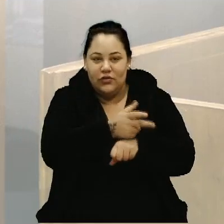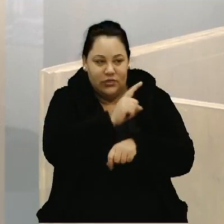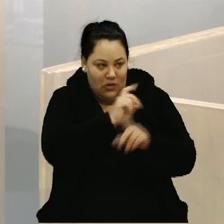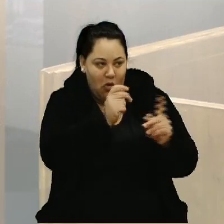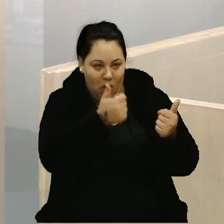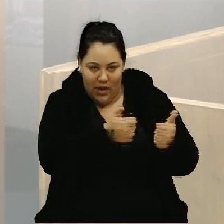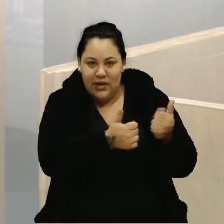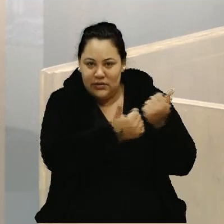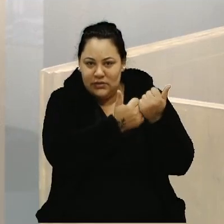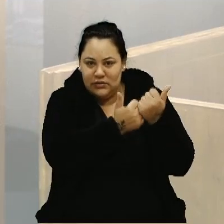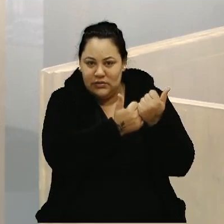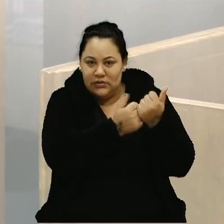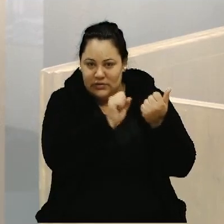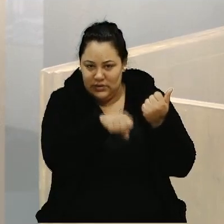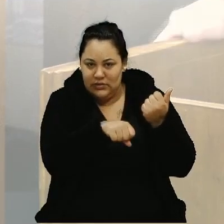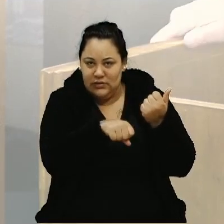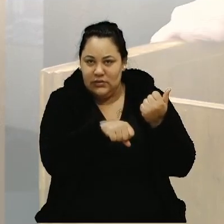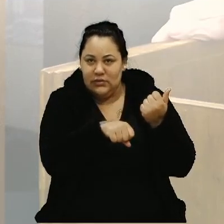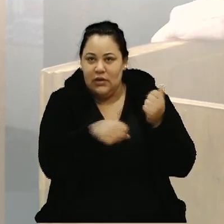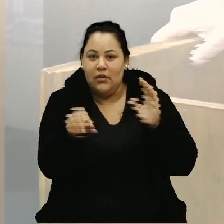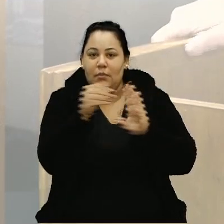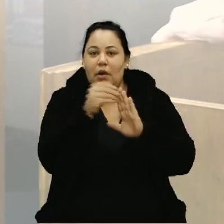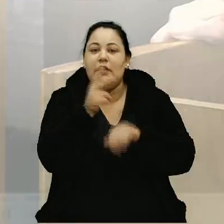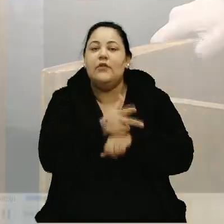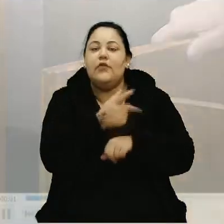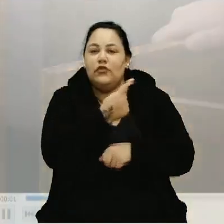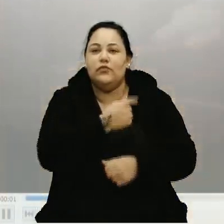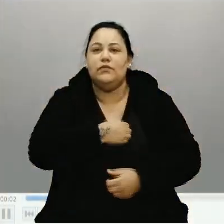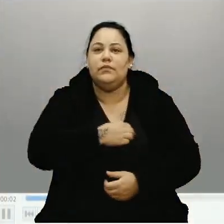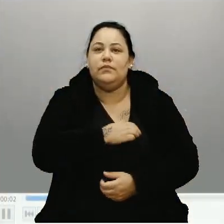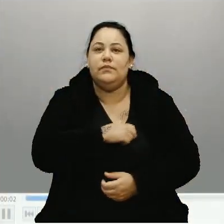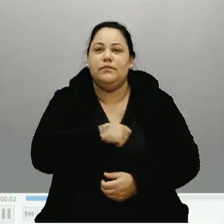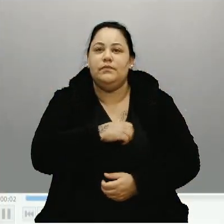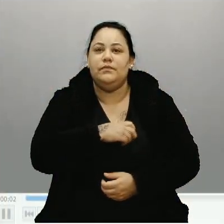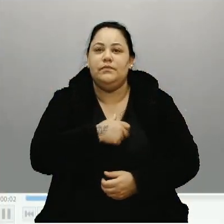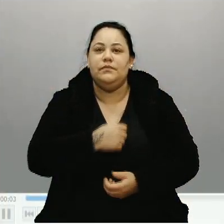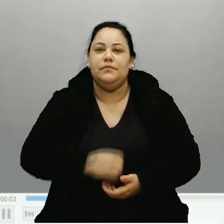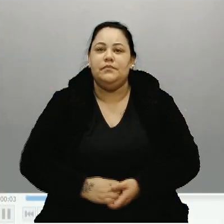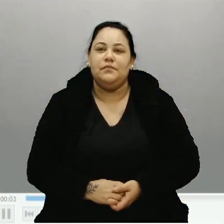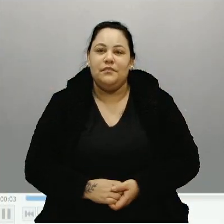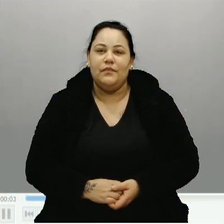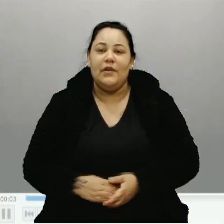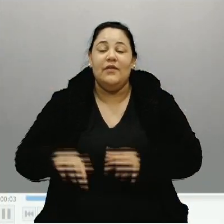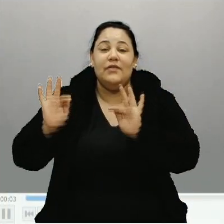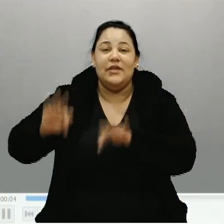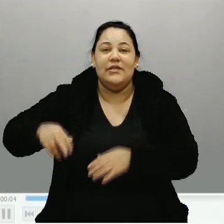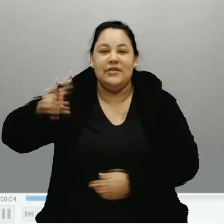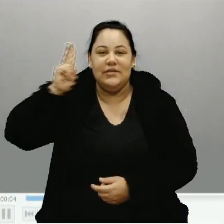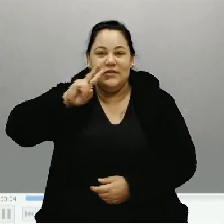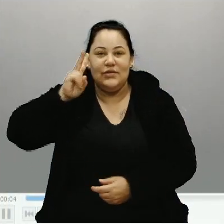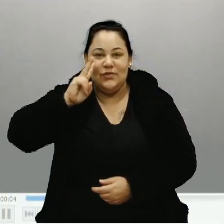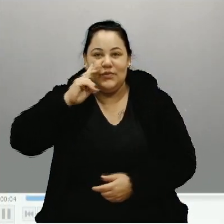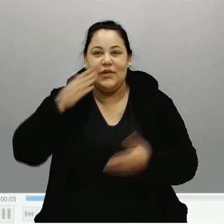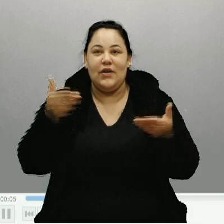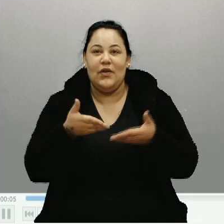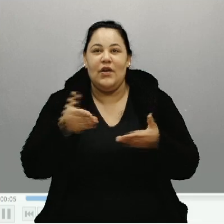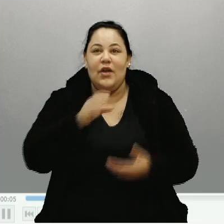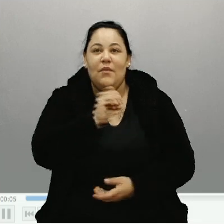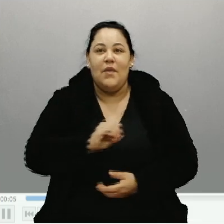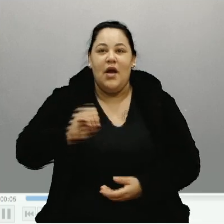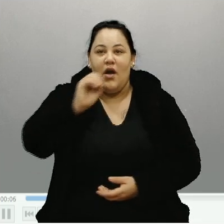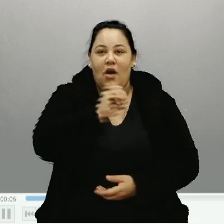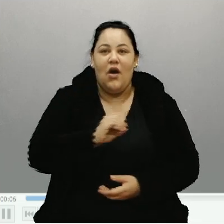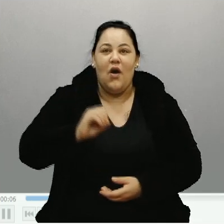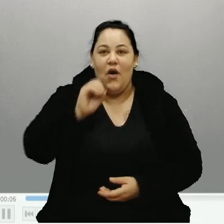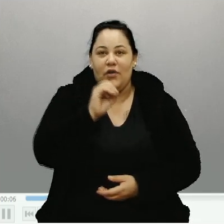ou não? Então manda bala. Estamos encerrando esta segunda-feira, dia 3 de junho, com uma excelente notícia para a comunidade ali